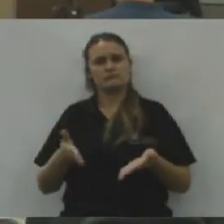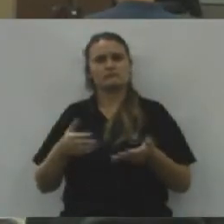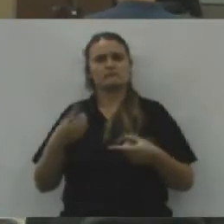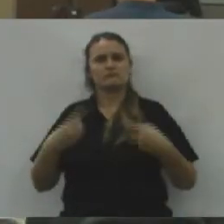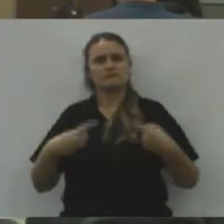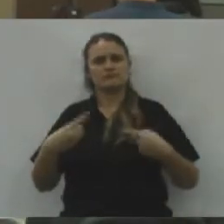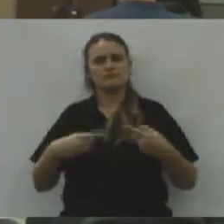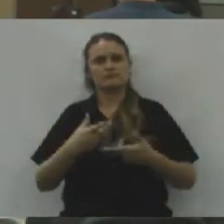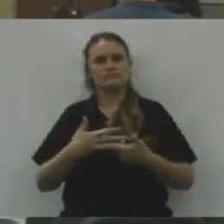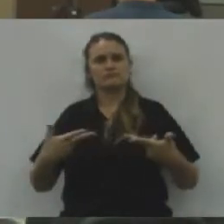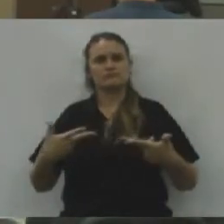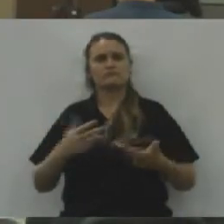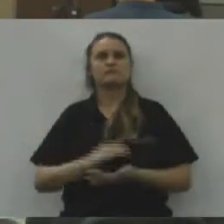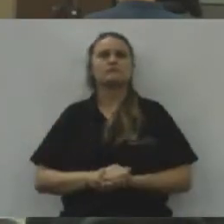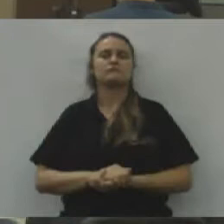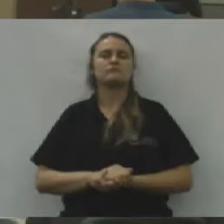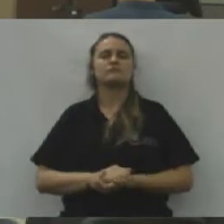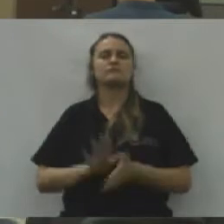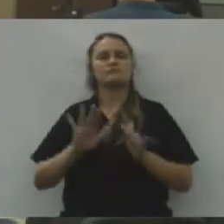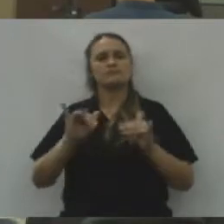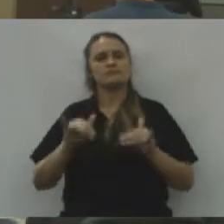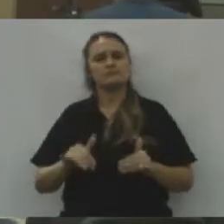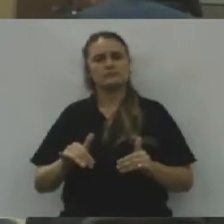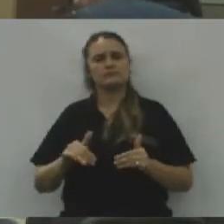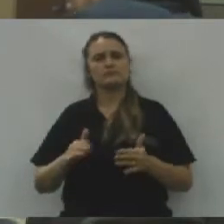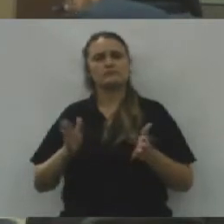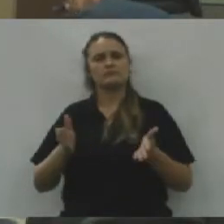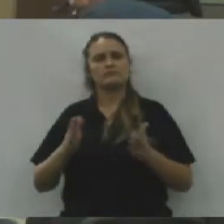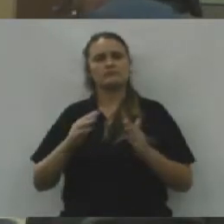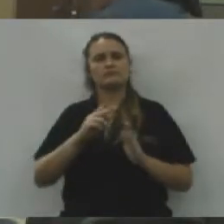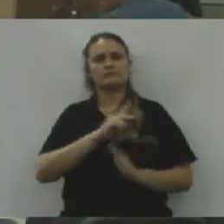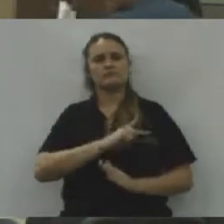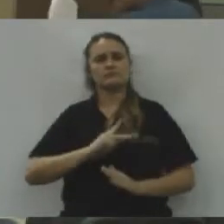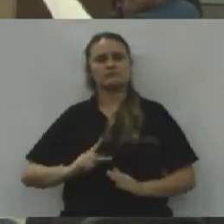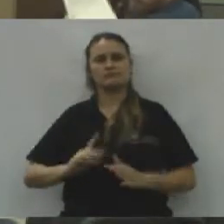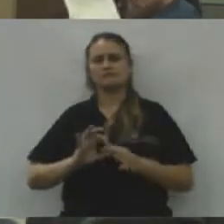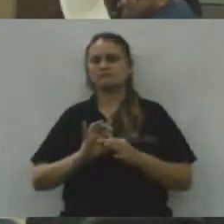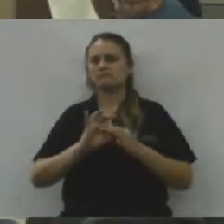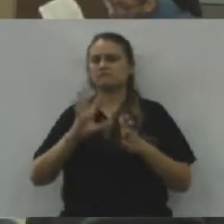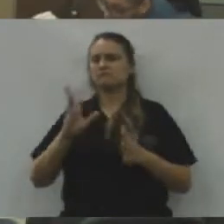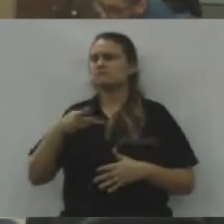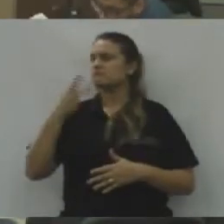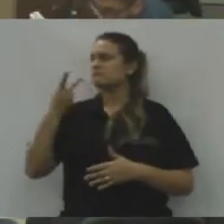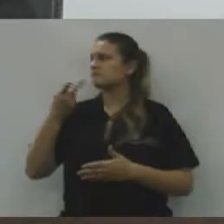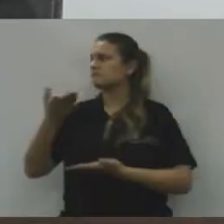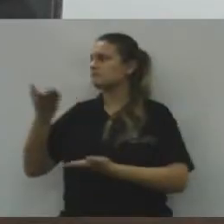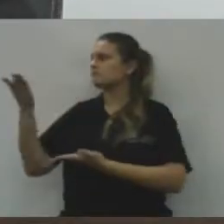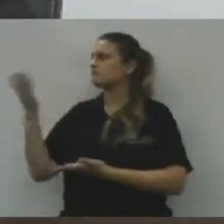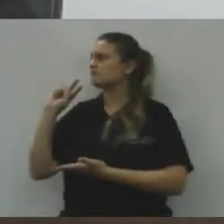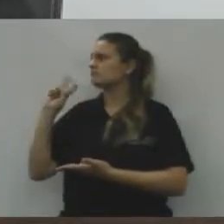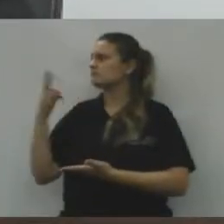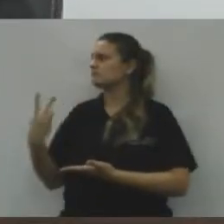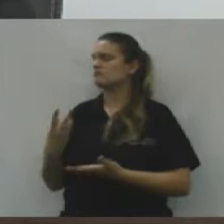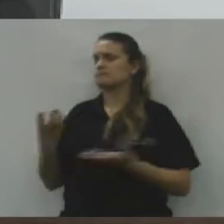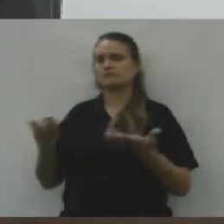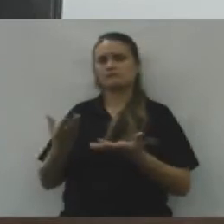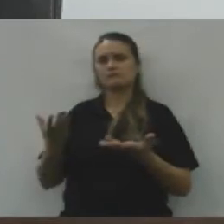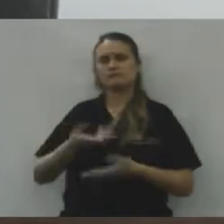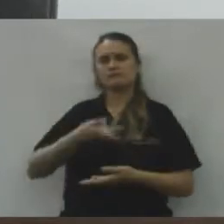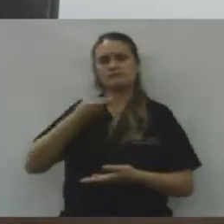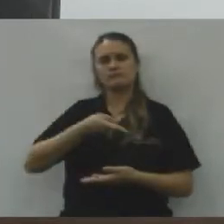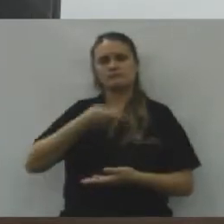presidente. Fim da ordem do dia, então esta presidência deixa livre a palavra aos nobres vereadores